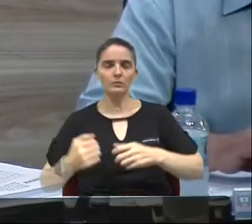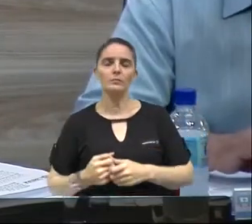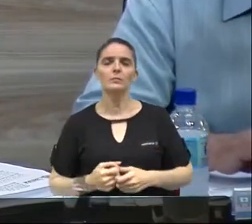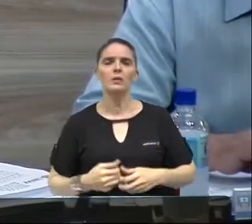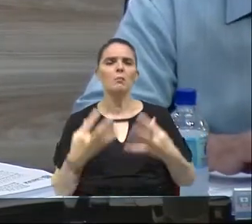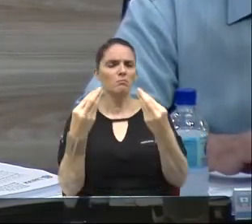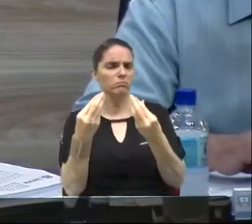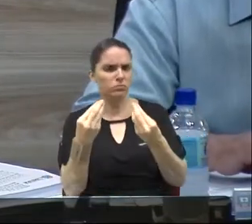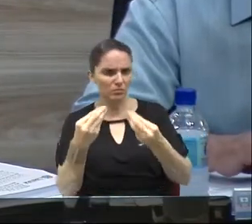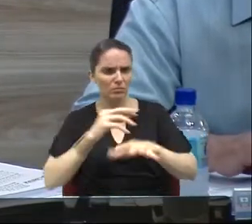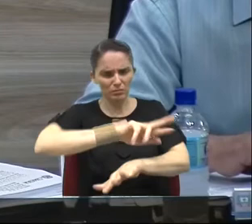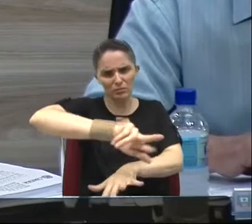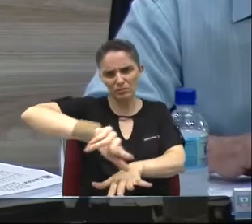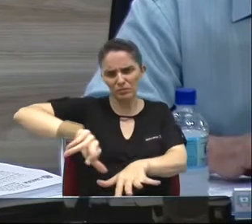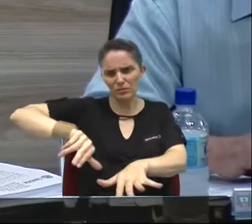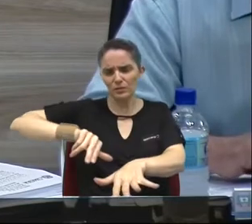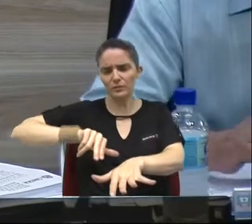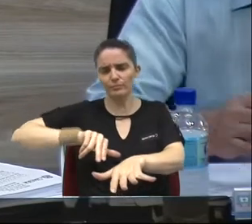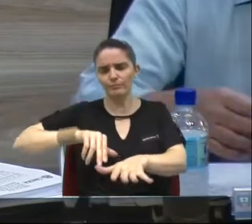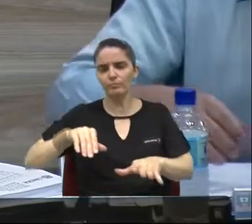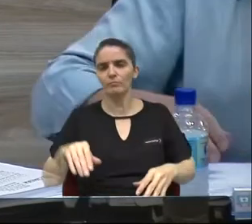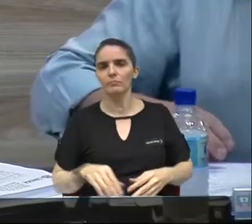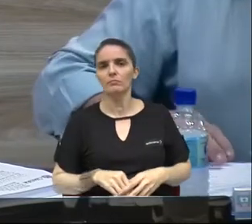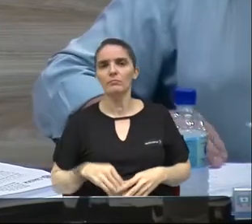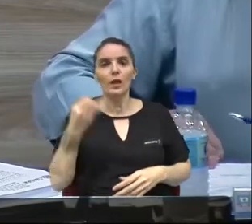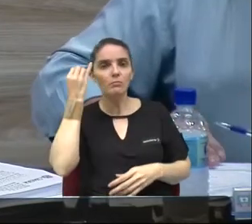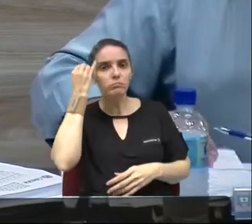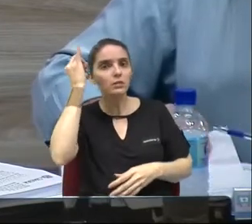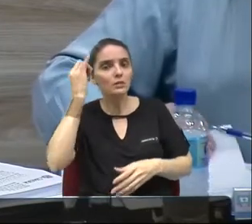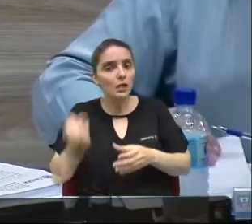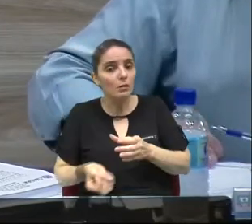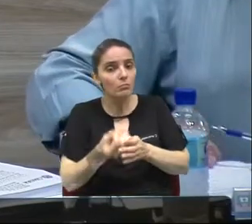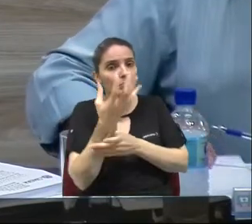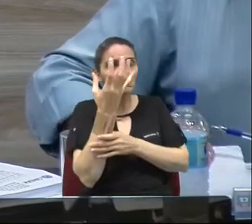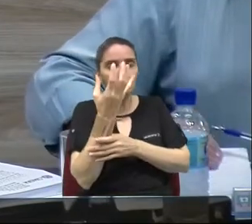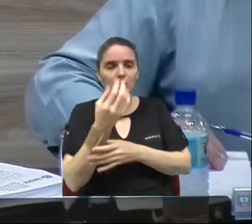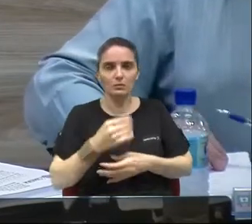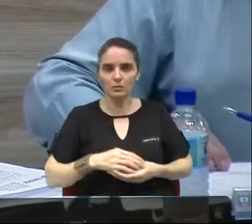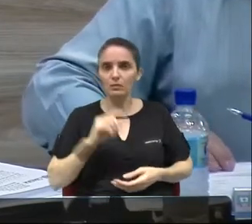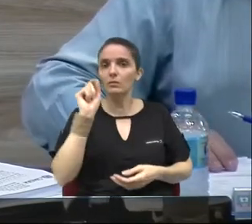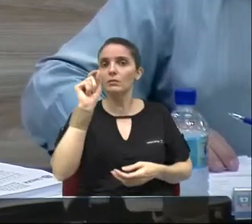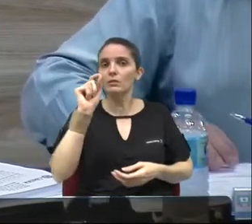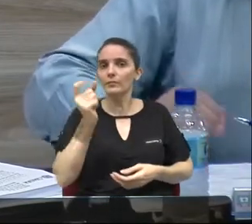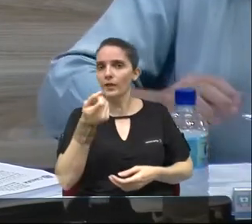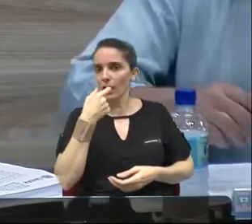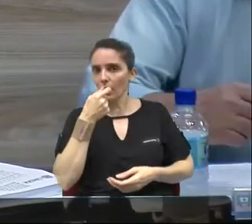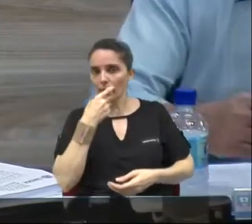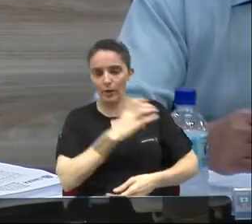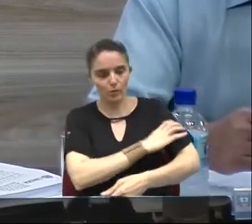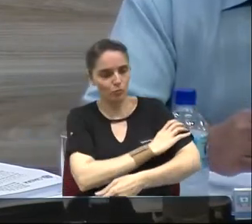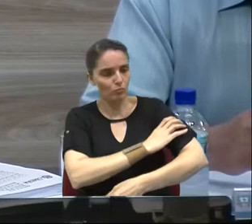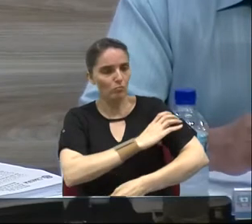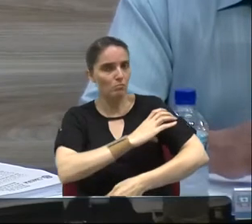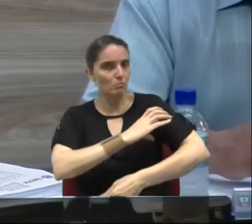marciais e tudo mais, então acabou criando uma grande onda do uso dessas